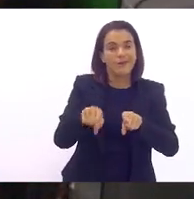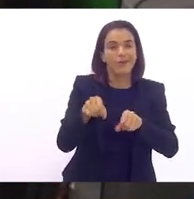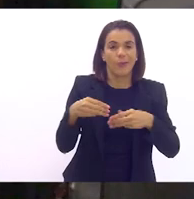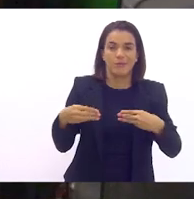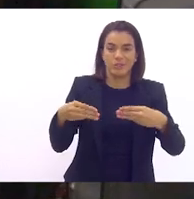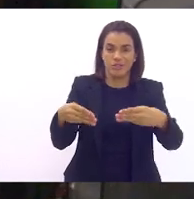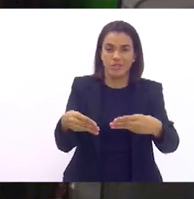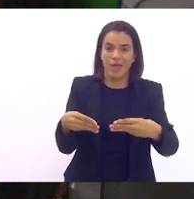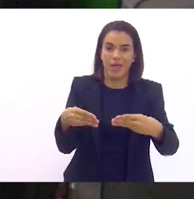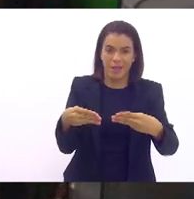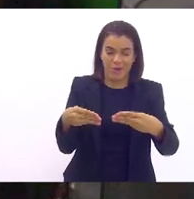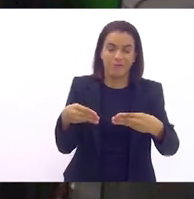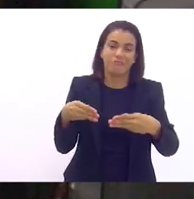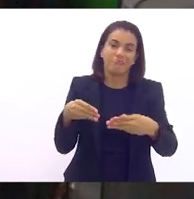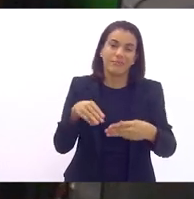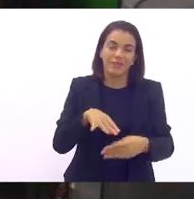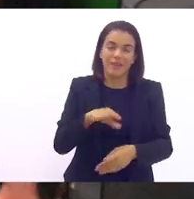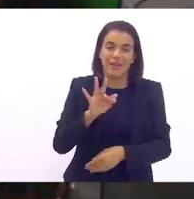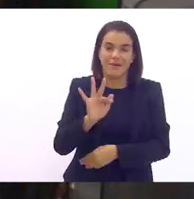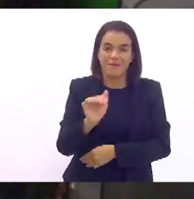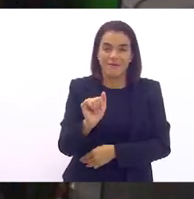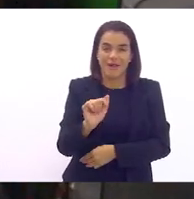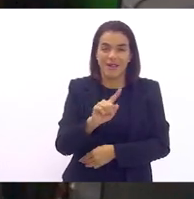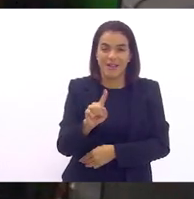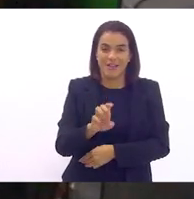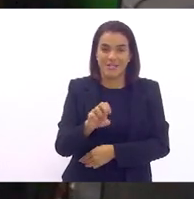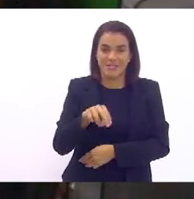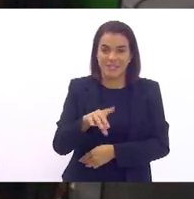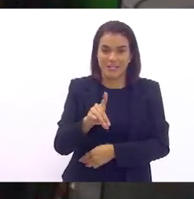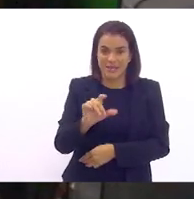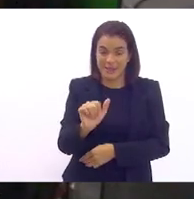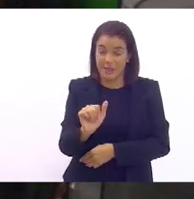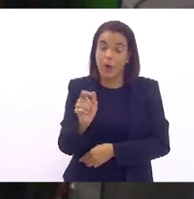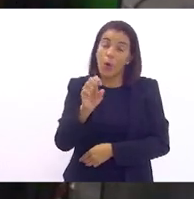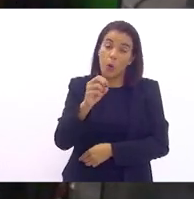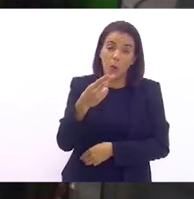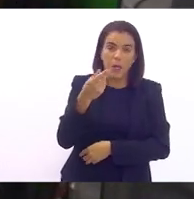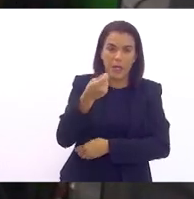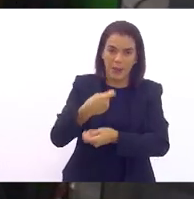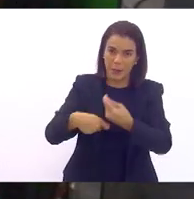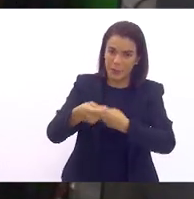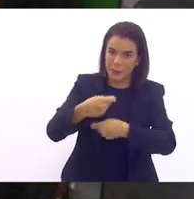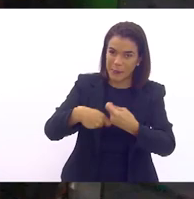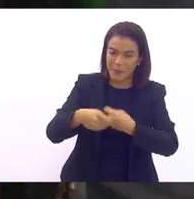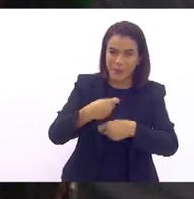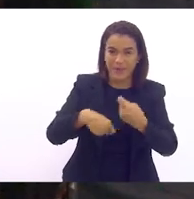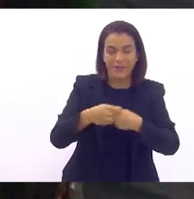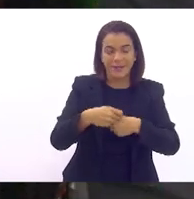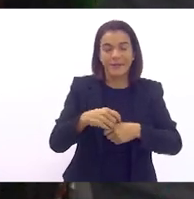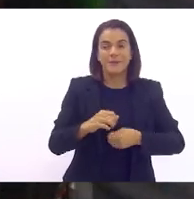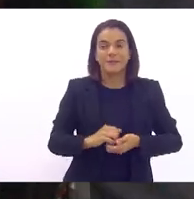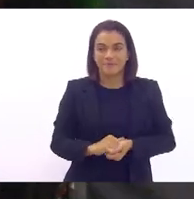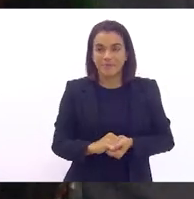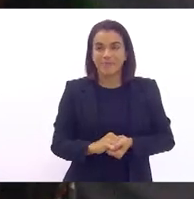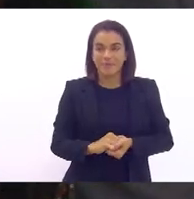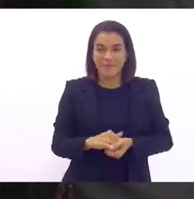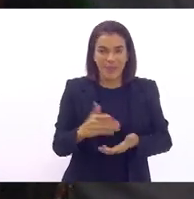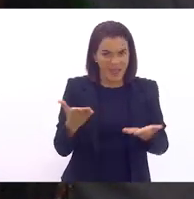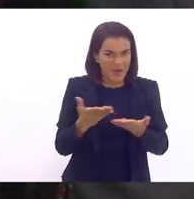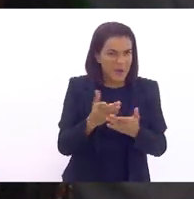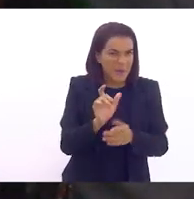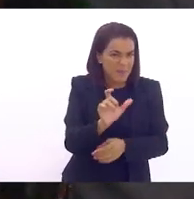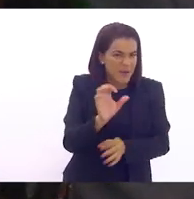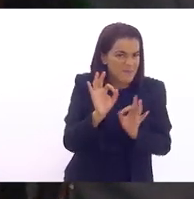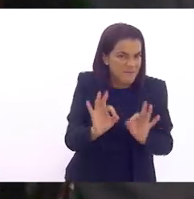ministério da fazenda ou economia desculpem às vezes eu me perco no nome agora é fazenda que